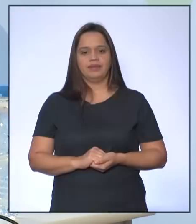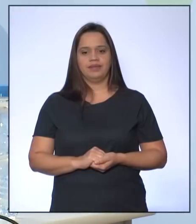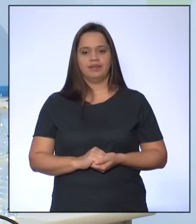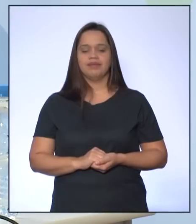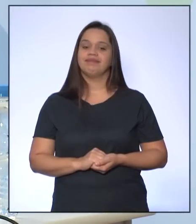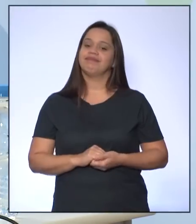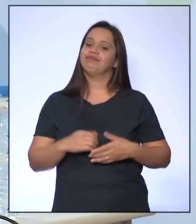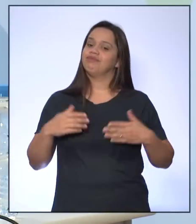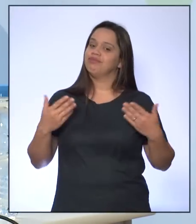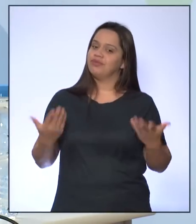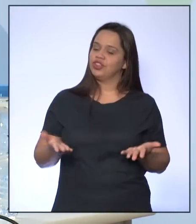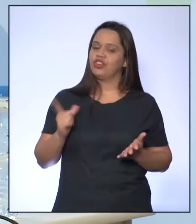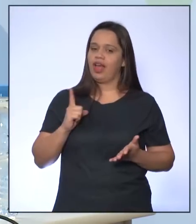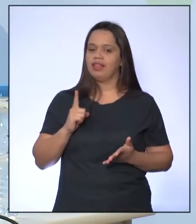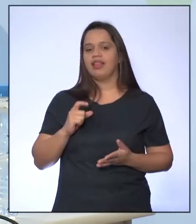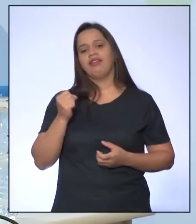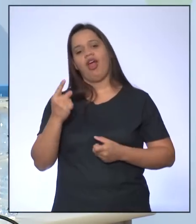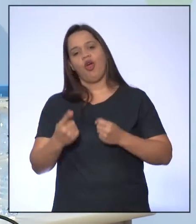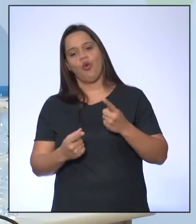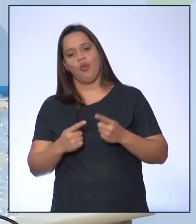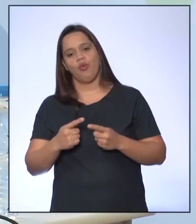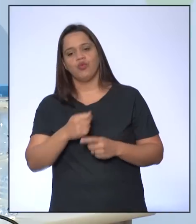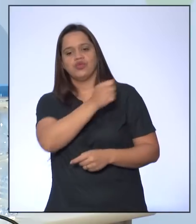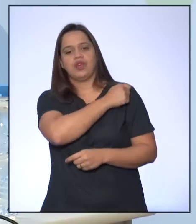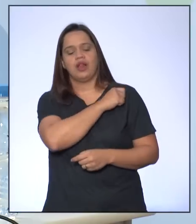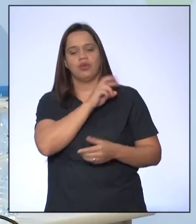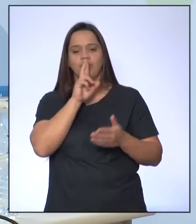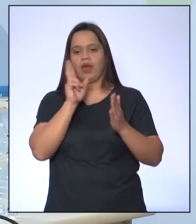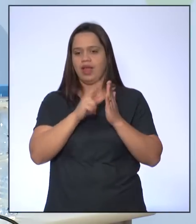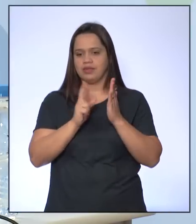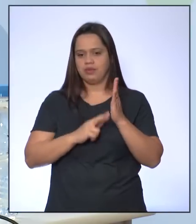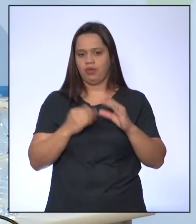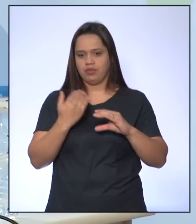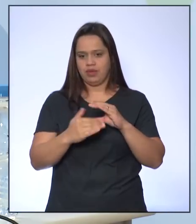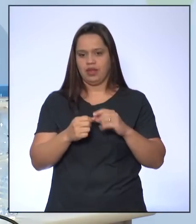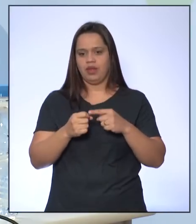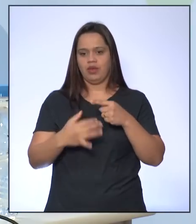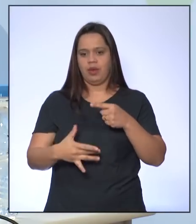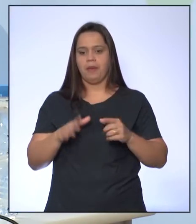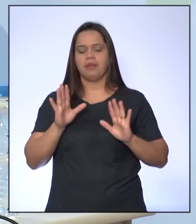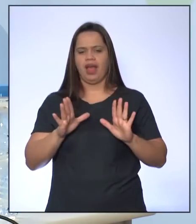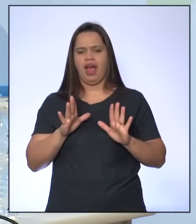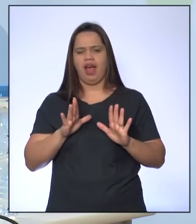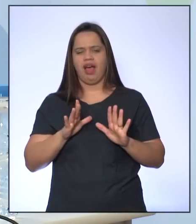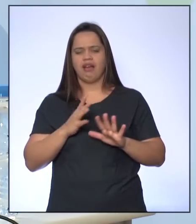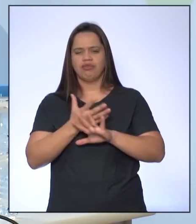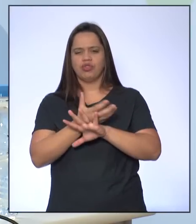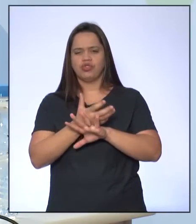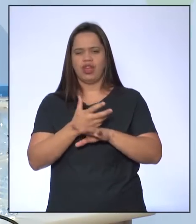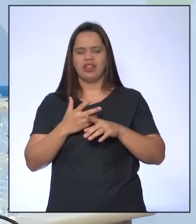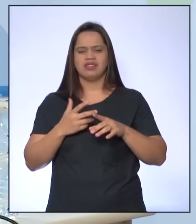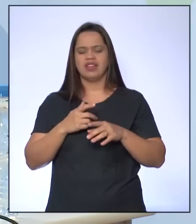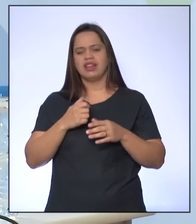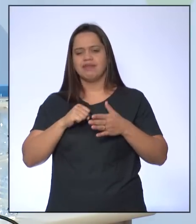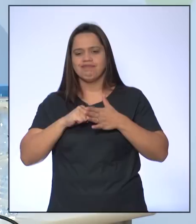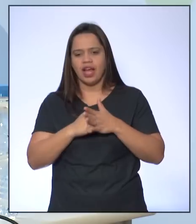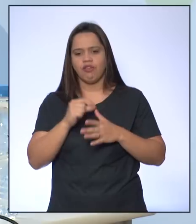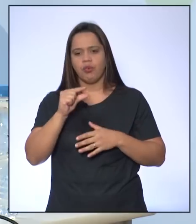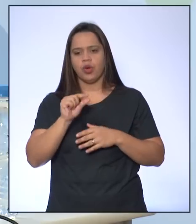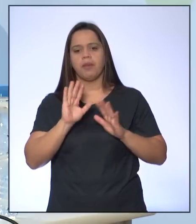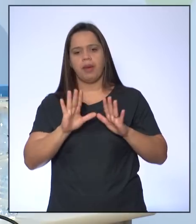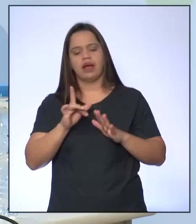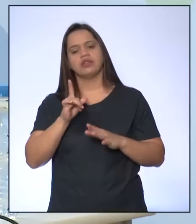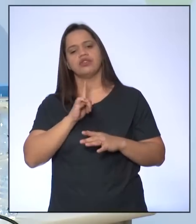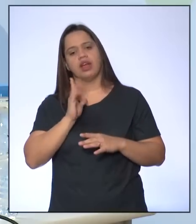Bom, tivemos algumas interações no chat, ele está dando uma travadinha às vezes, mas temos algumas respostas. Tem uma aluna aqui